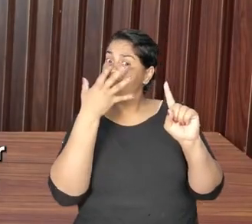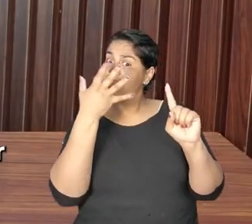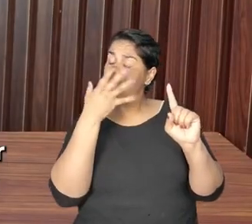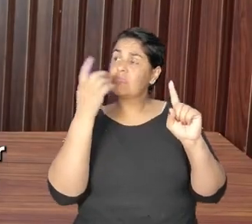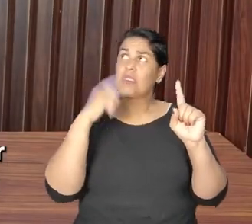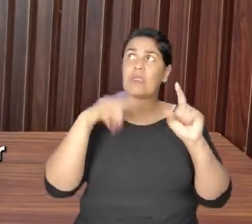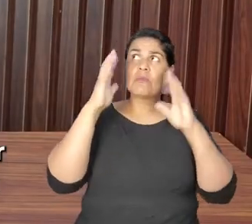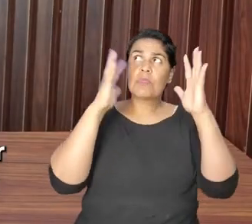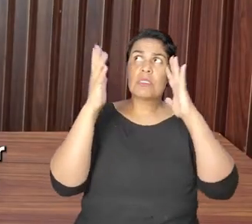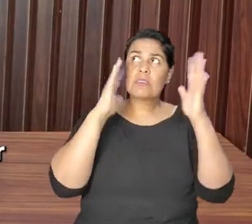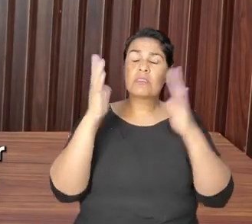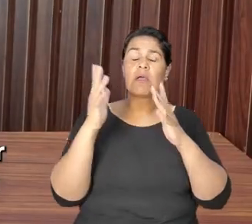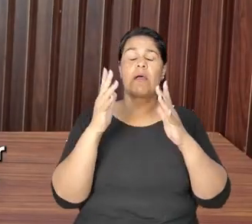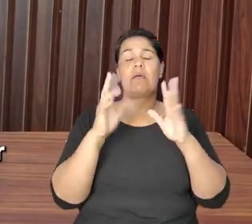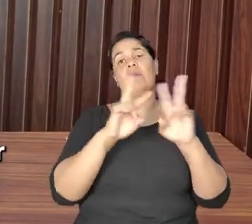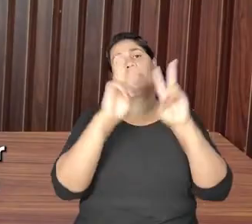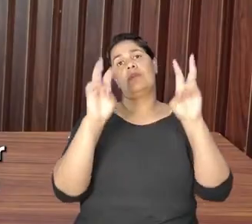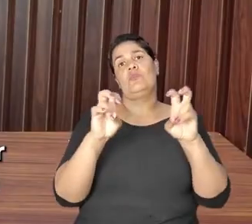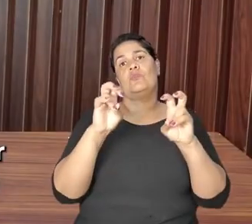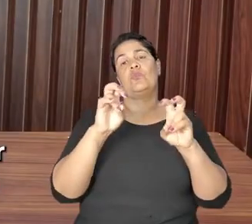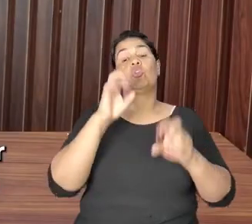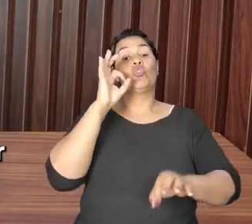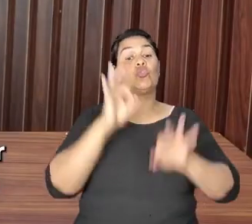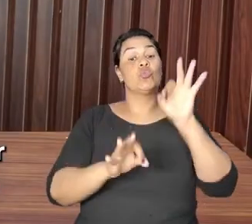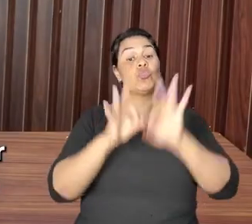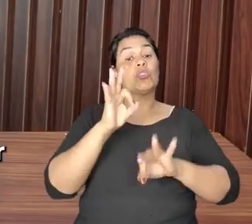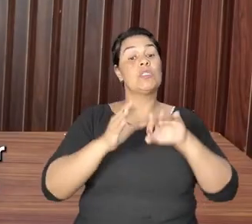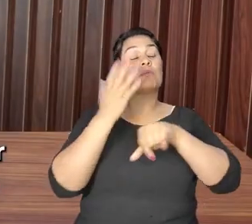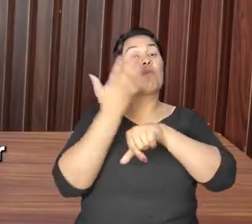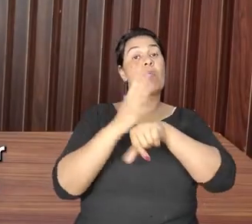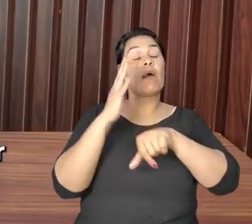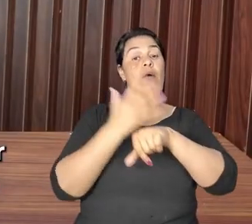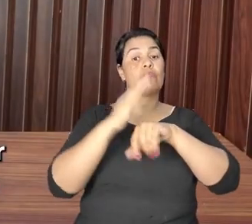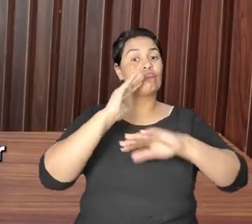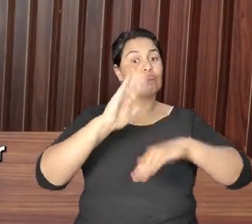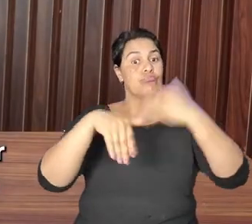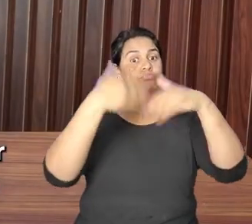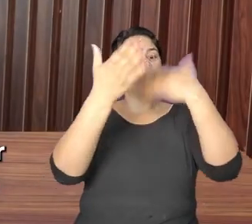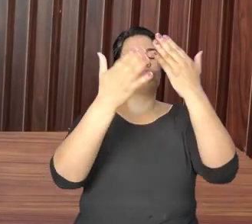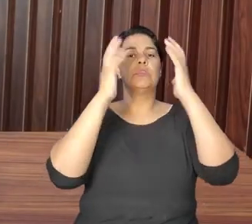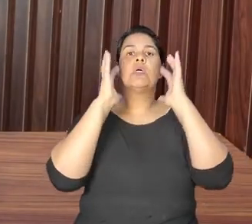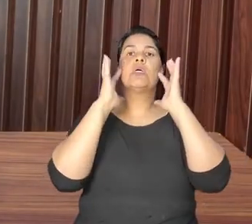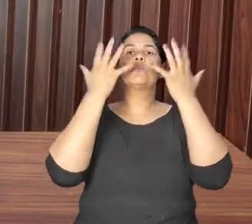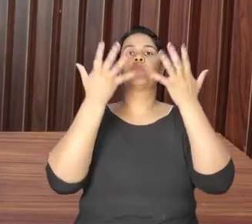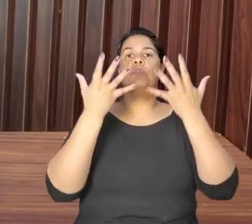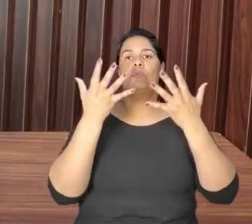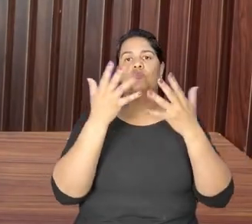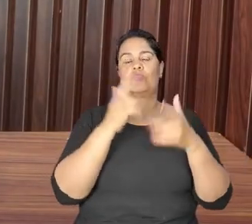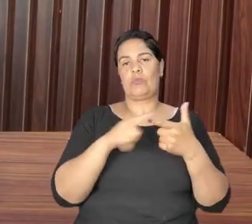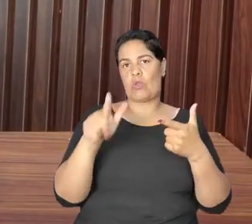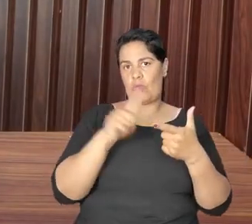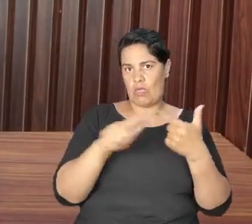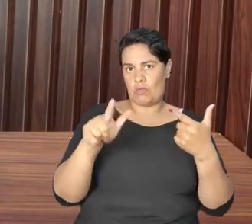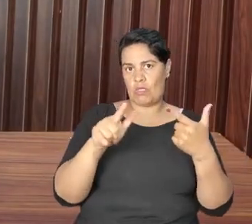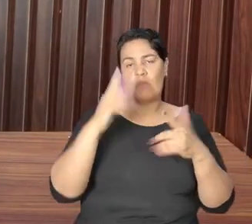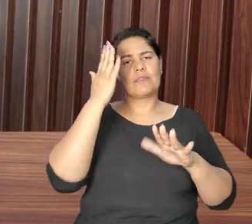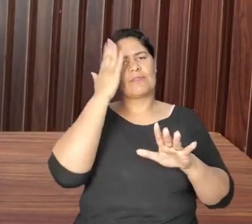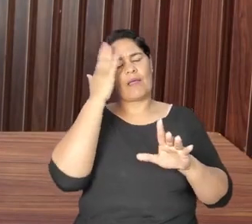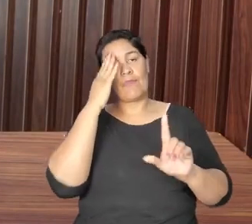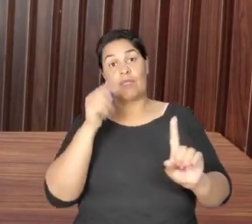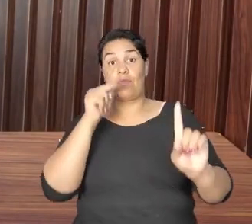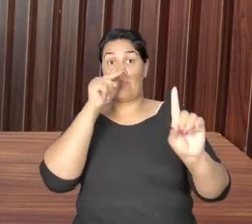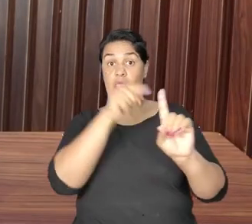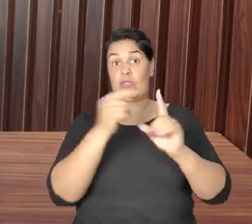essa complexidade do debate maior quando tratamos de justiça e prática restaurativa e de resolução